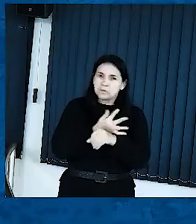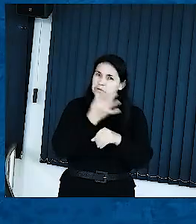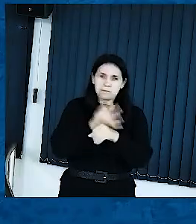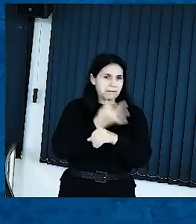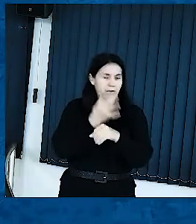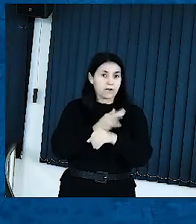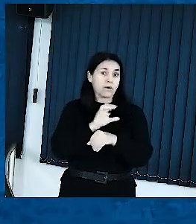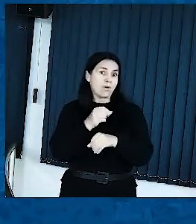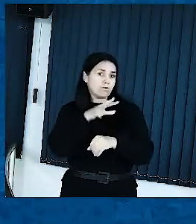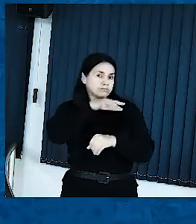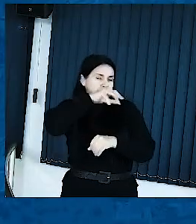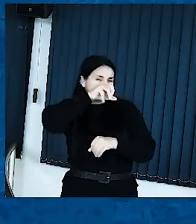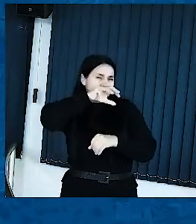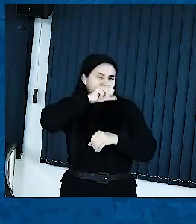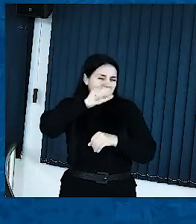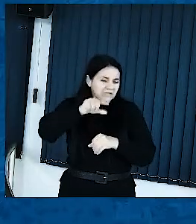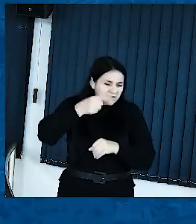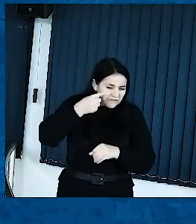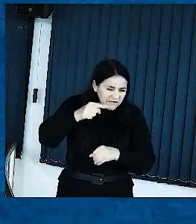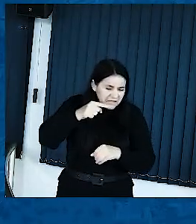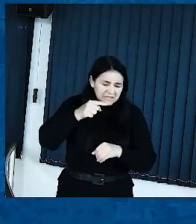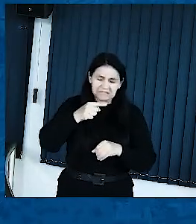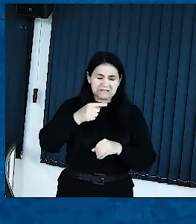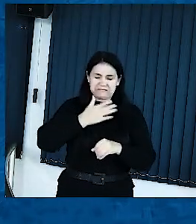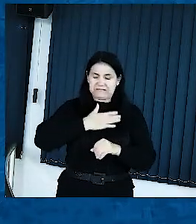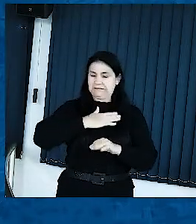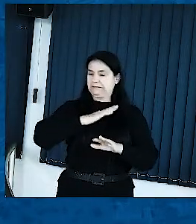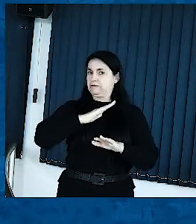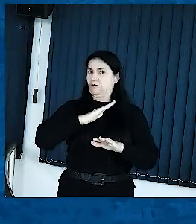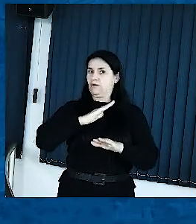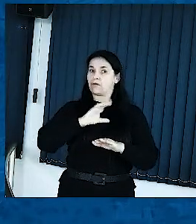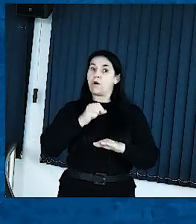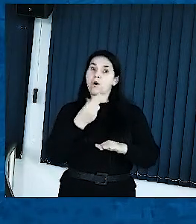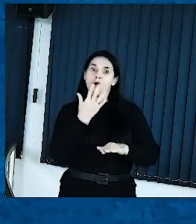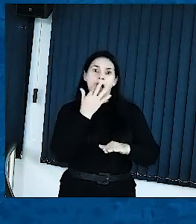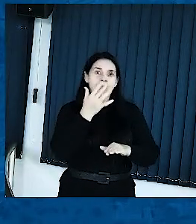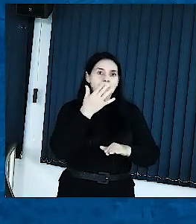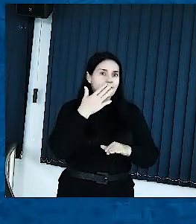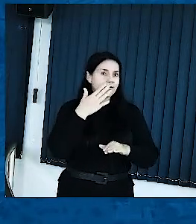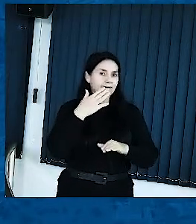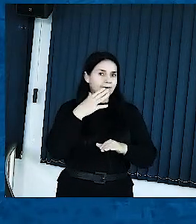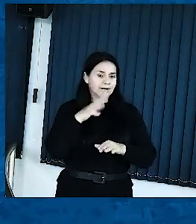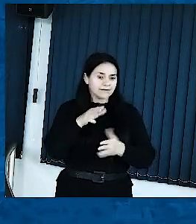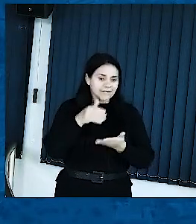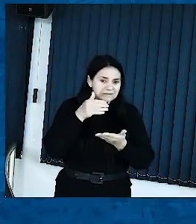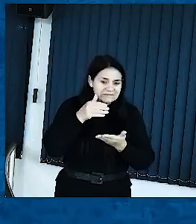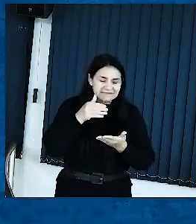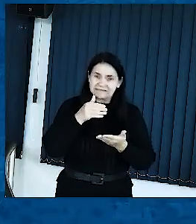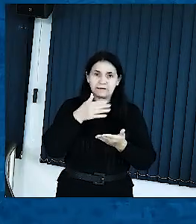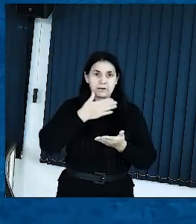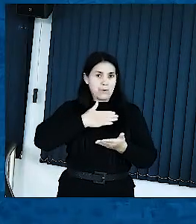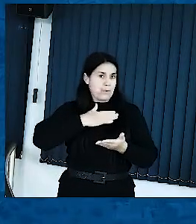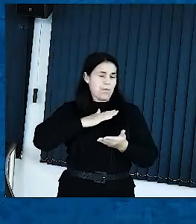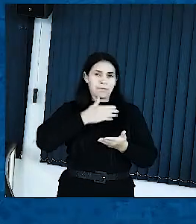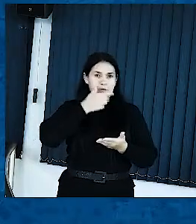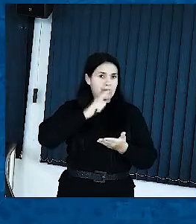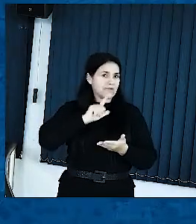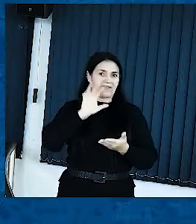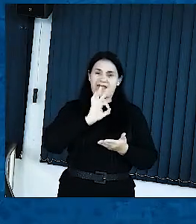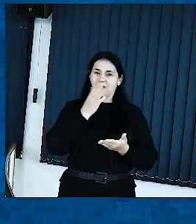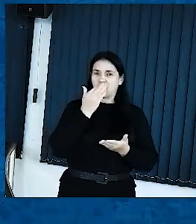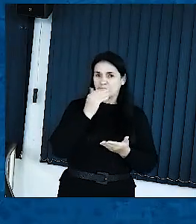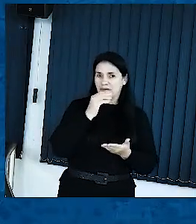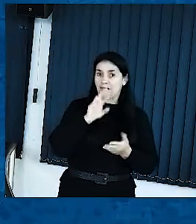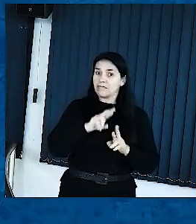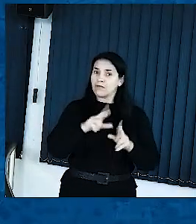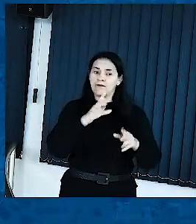cheiro do alimento, ou a cor do alimento. Isso faz mal para eles, eles não conseguem comer. Então não é uma vitamina, não é um remédio